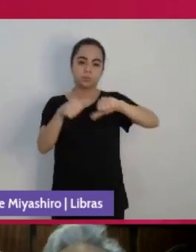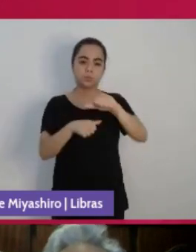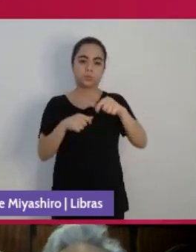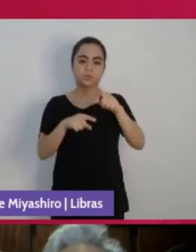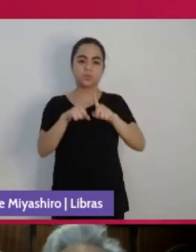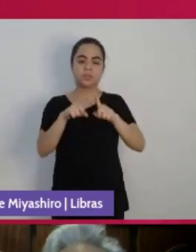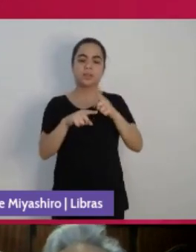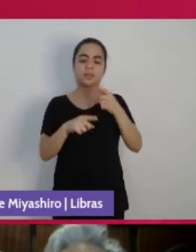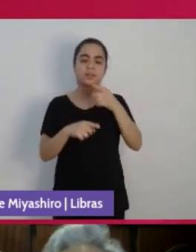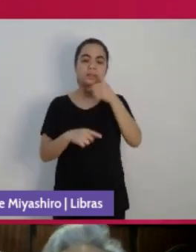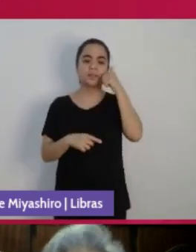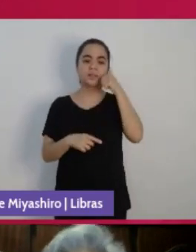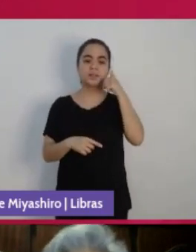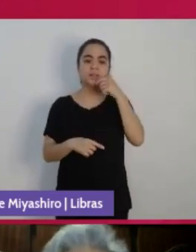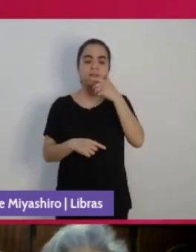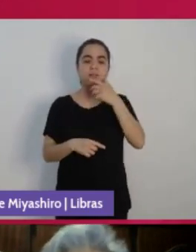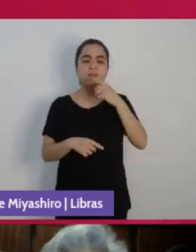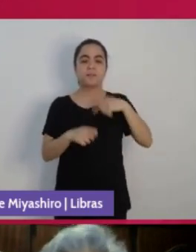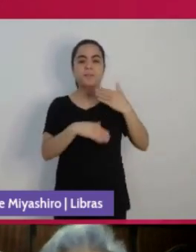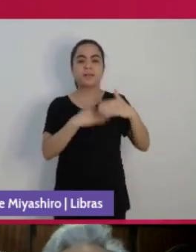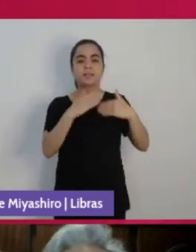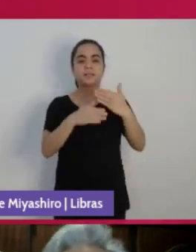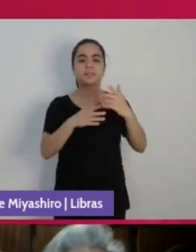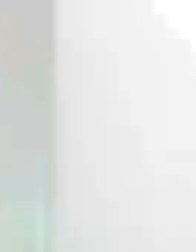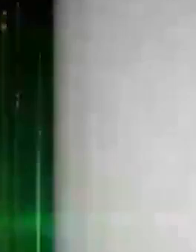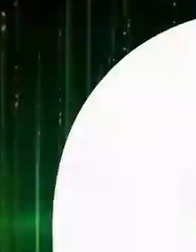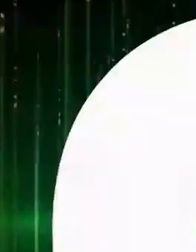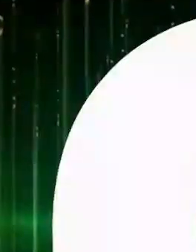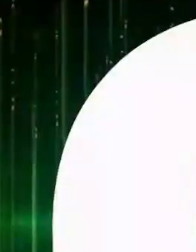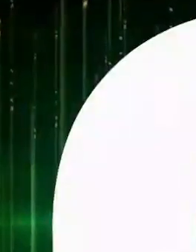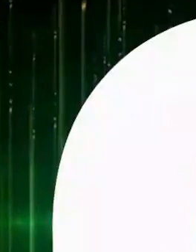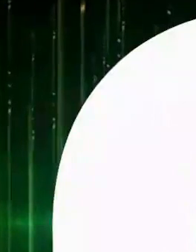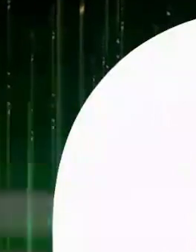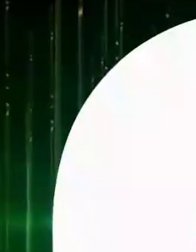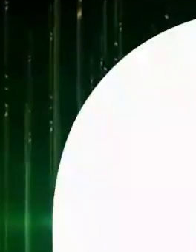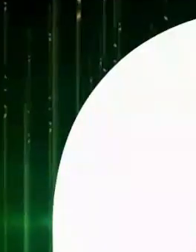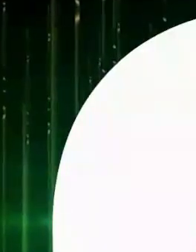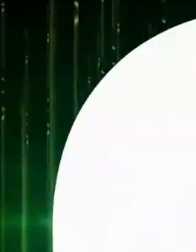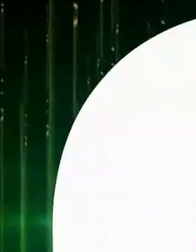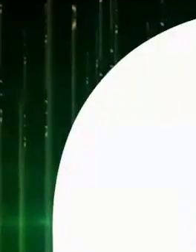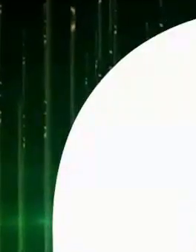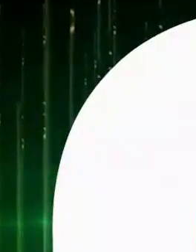mas a humanidade sempre evoluirá no seio de uma mulher.